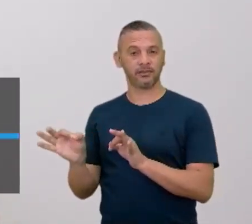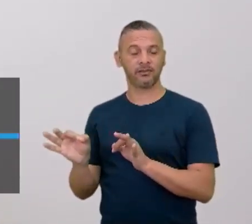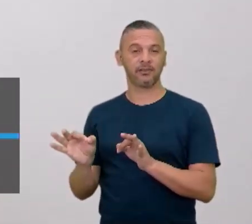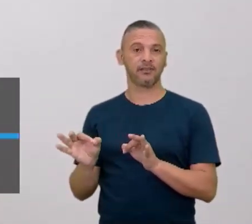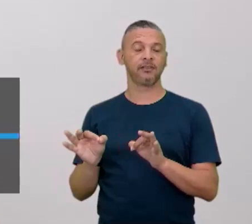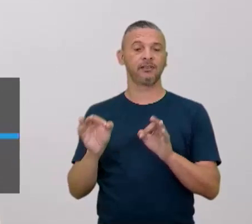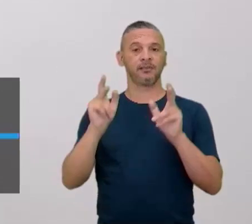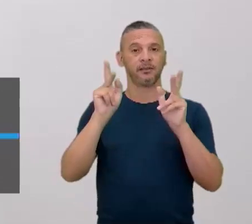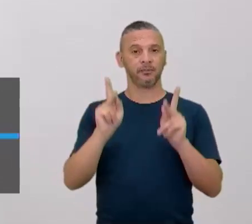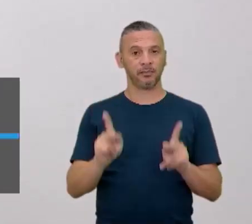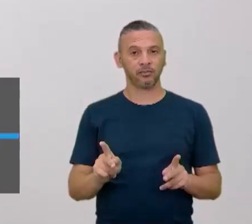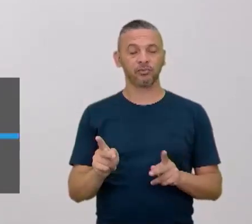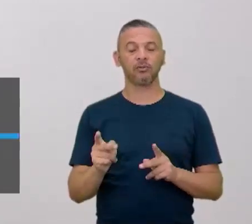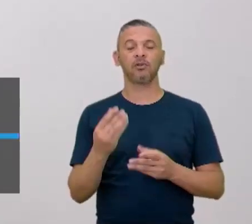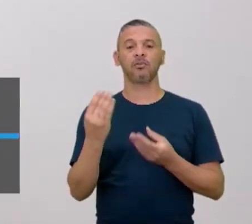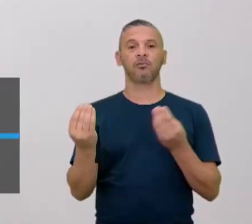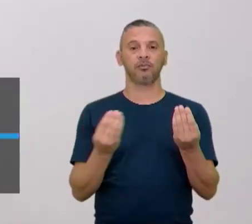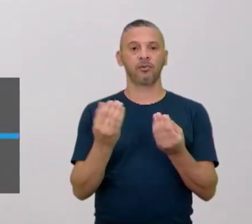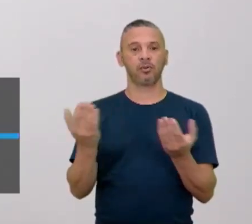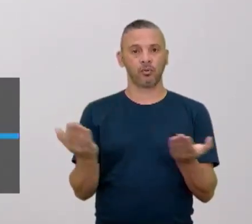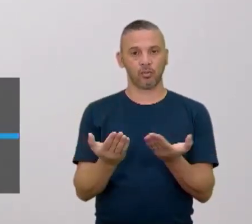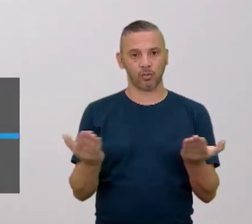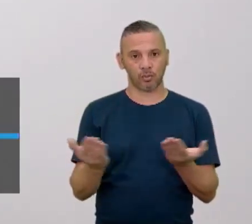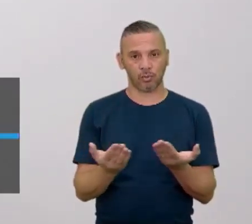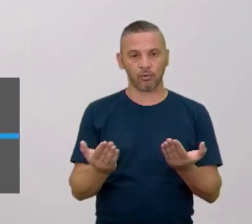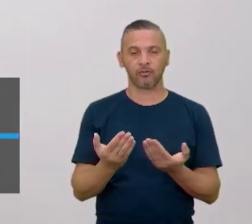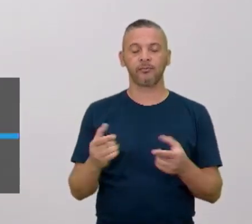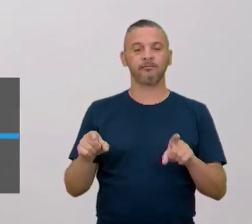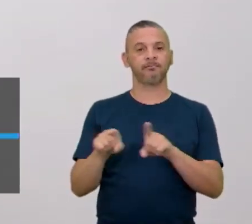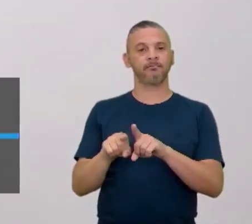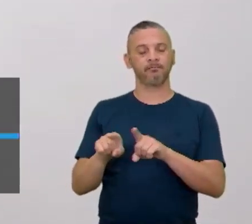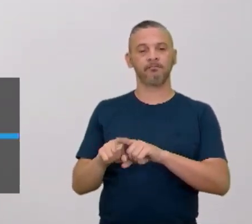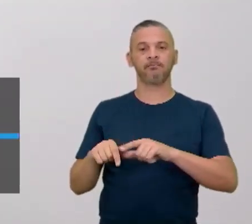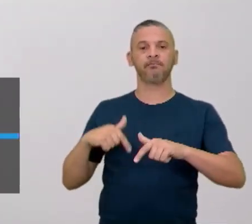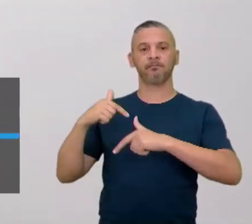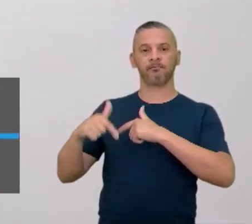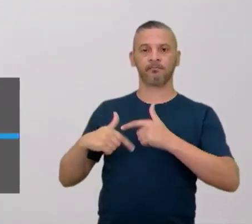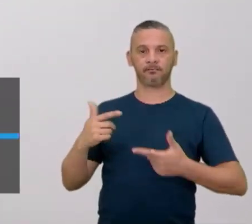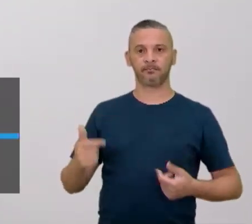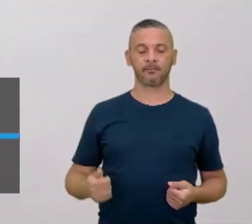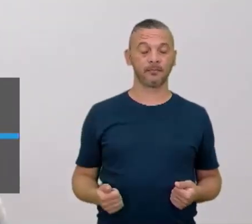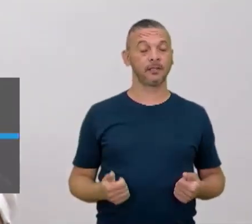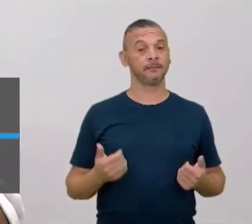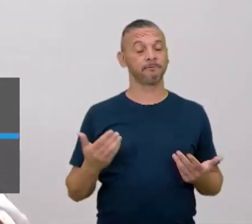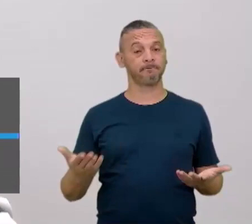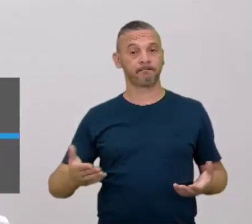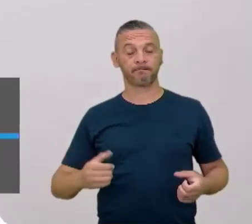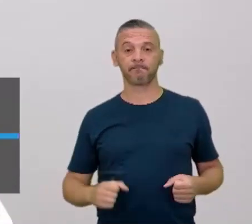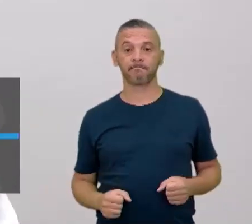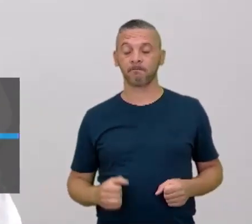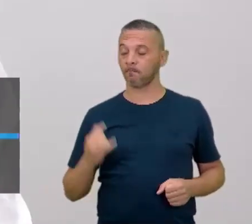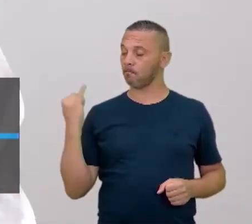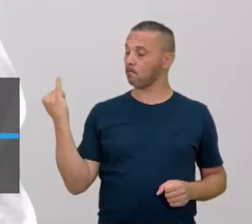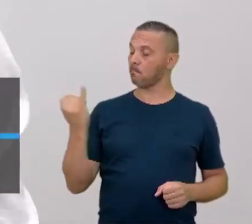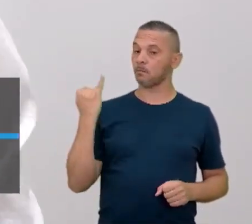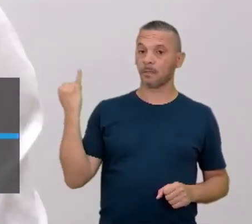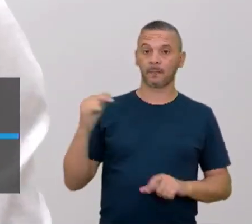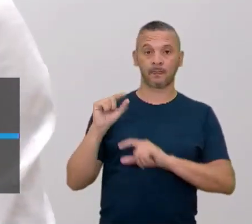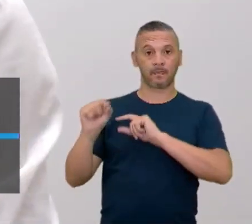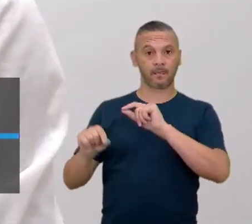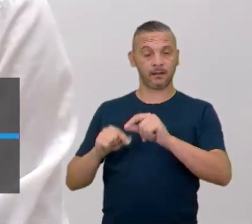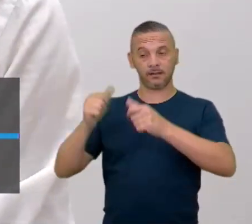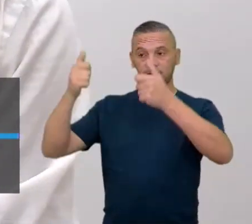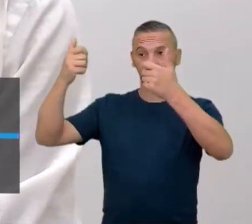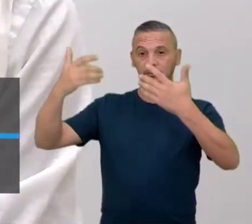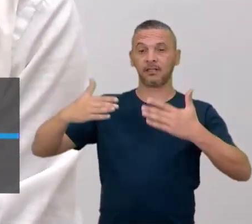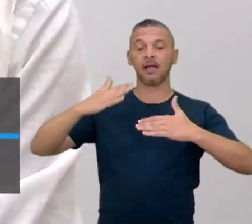dia dos adolescentes que nos assistem e que trabalham agora. Muito bem. É importante também a gente falar